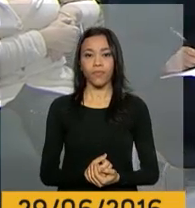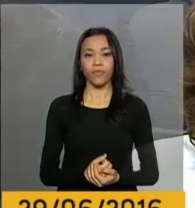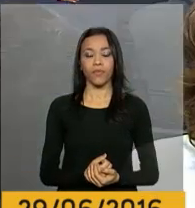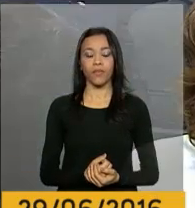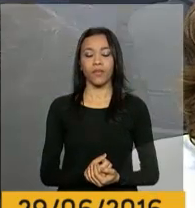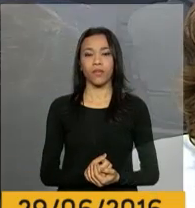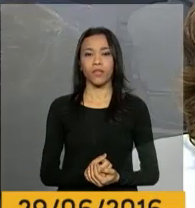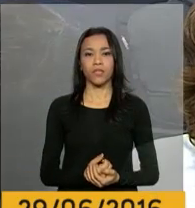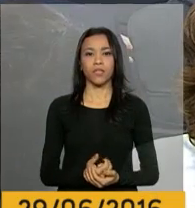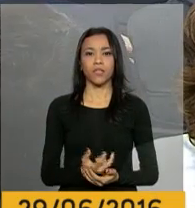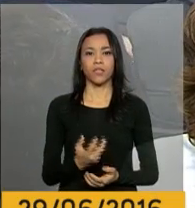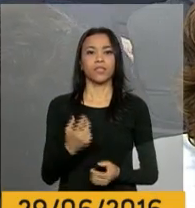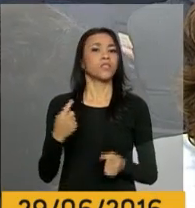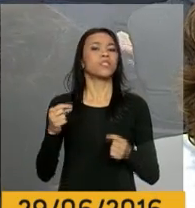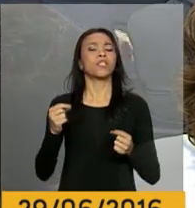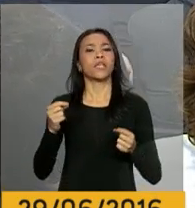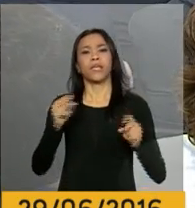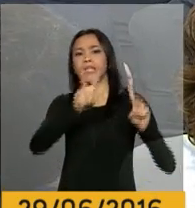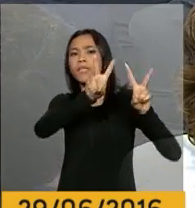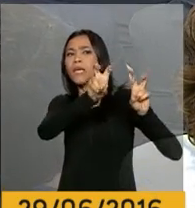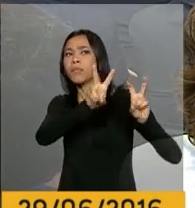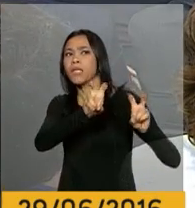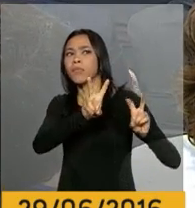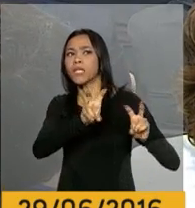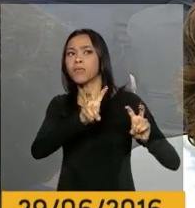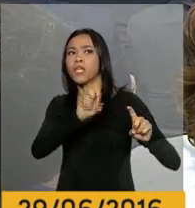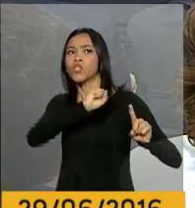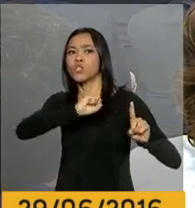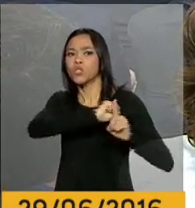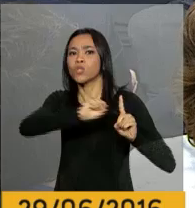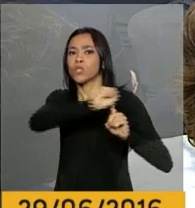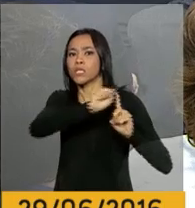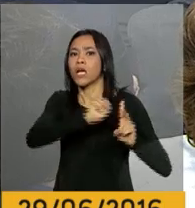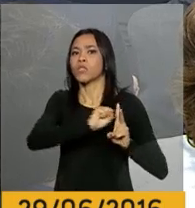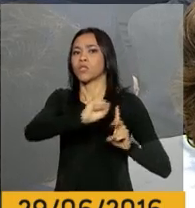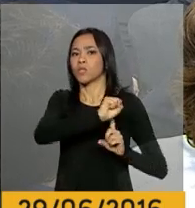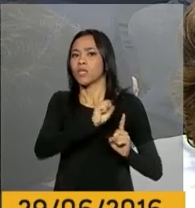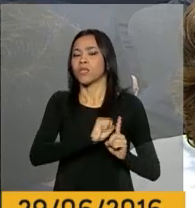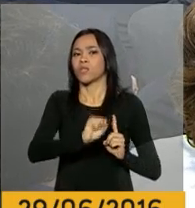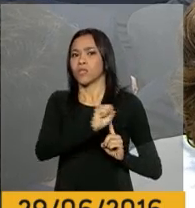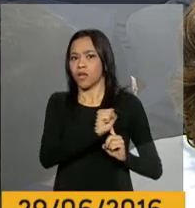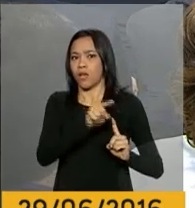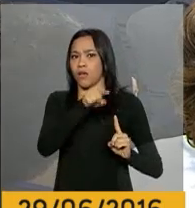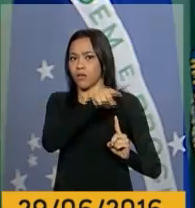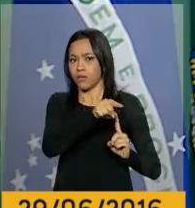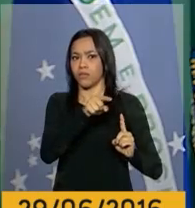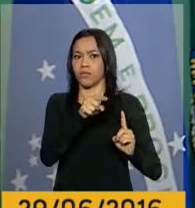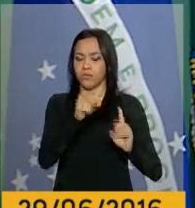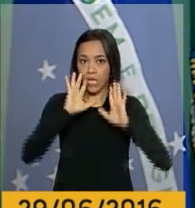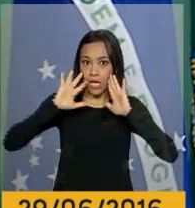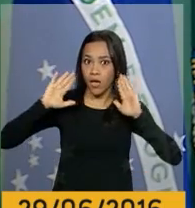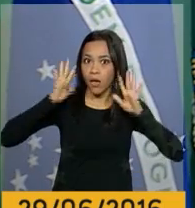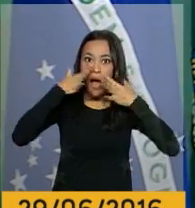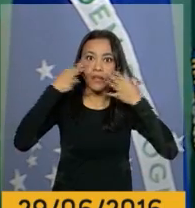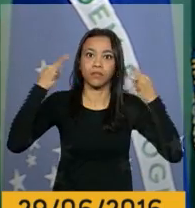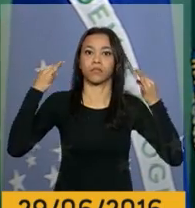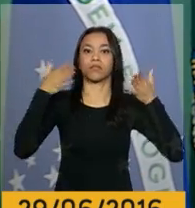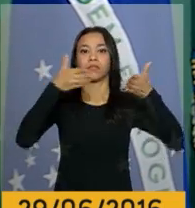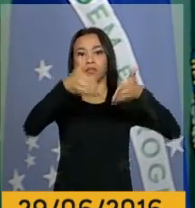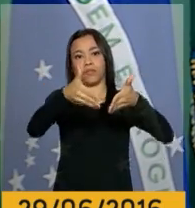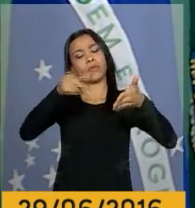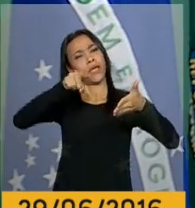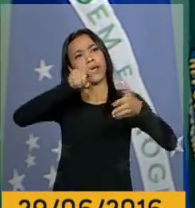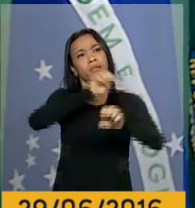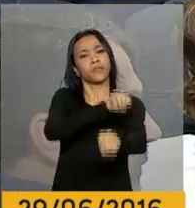descurar dos temas sociais sempre muito instantes, muito ingentes no nosso país, que é o tema